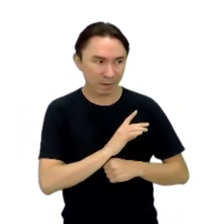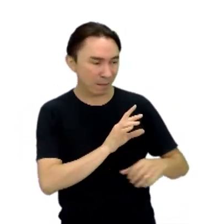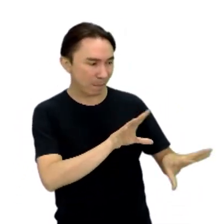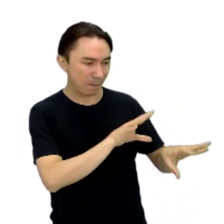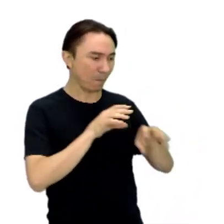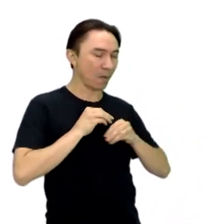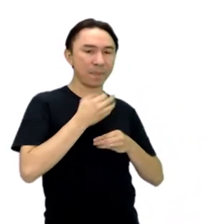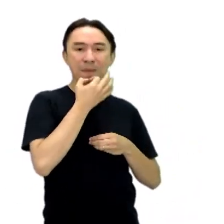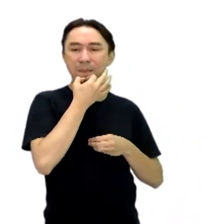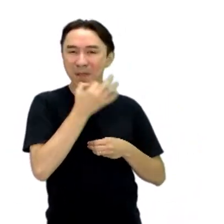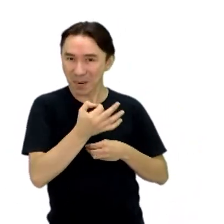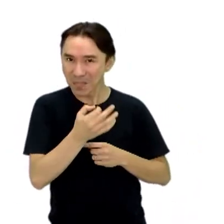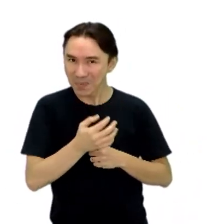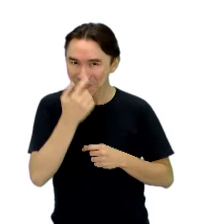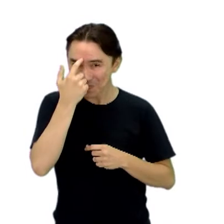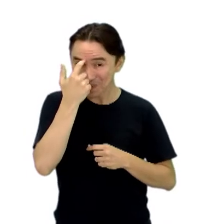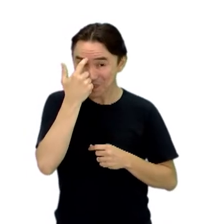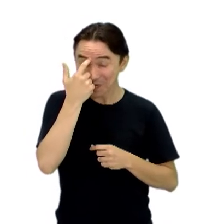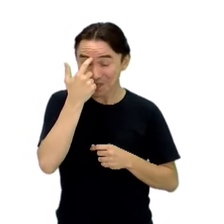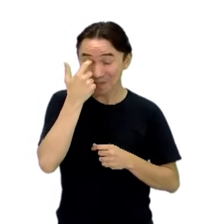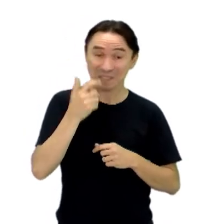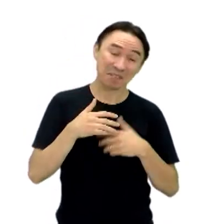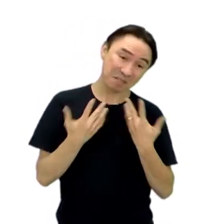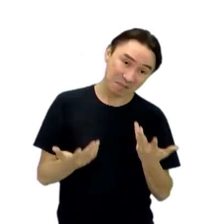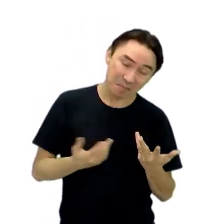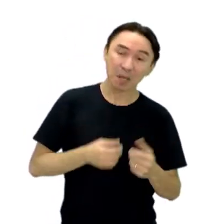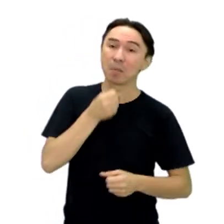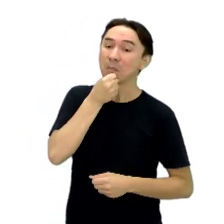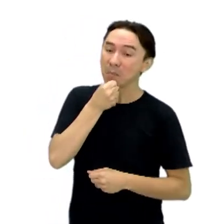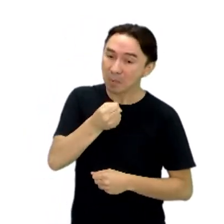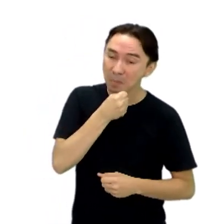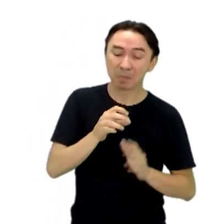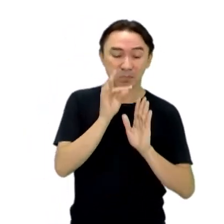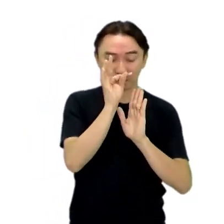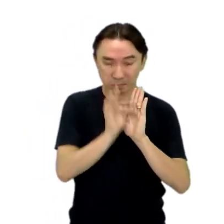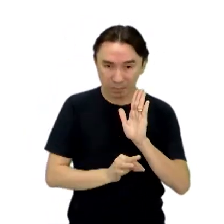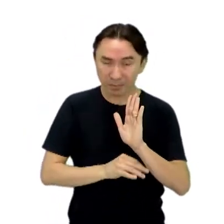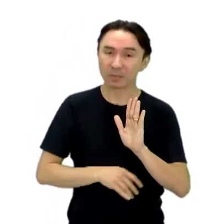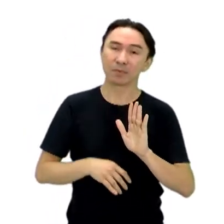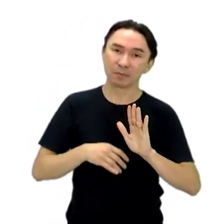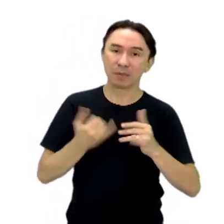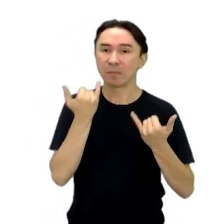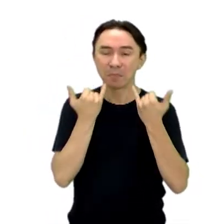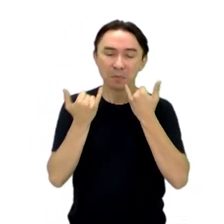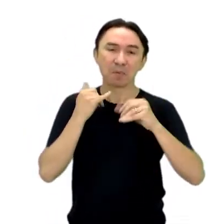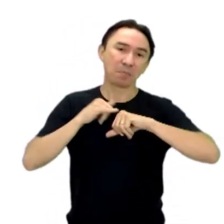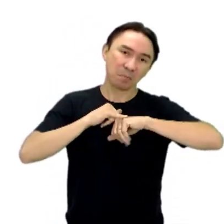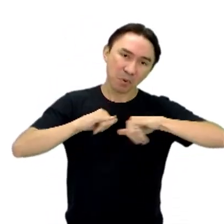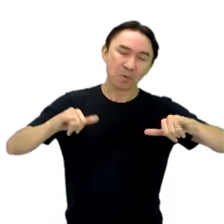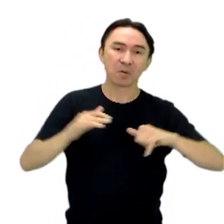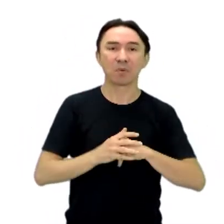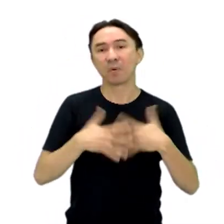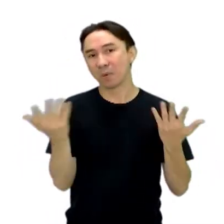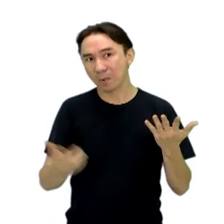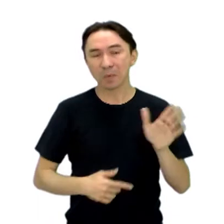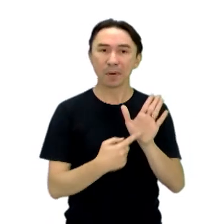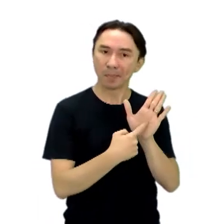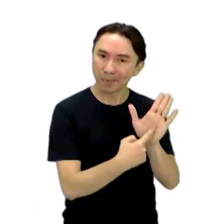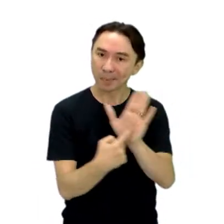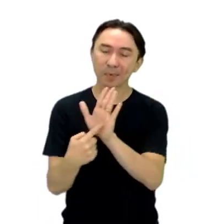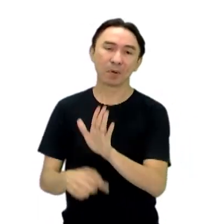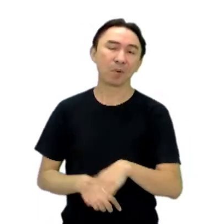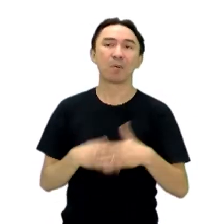sobre esses fatos. A reportagem pode ser um texto informativo, mas pode ser também um texto expositivo, ou um texto descritivo, ou um